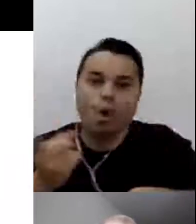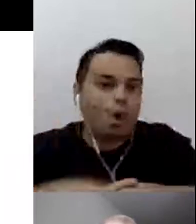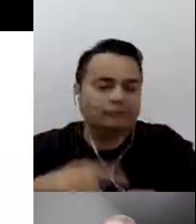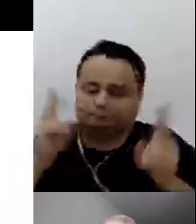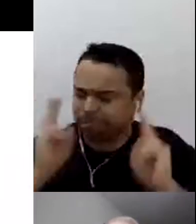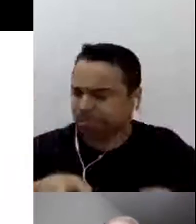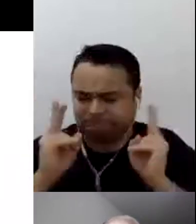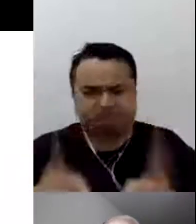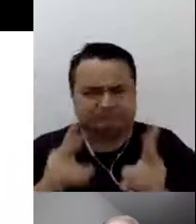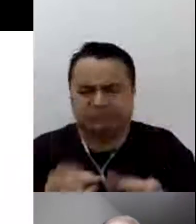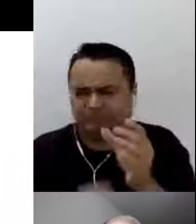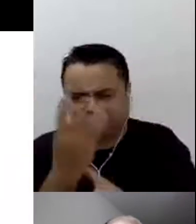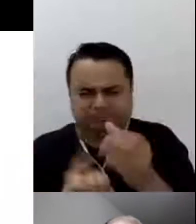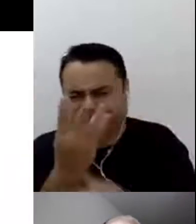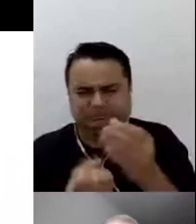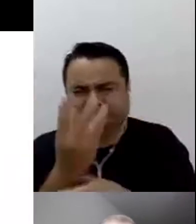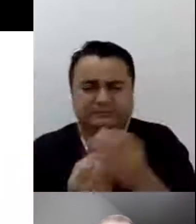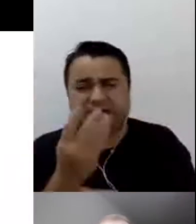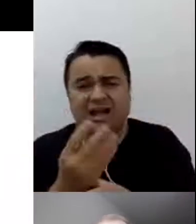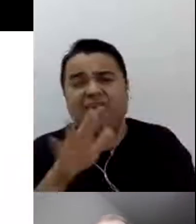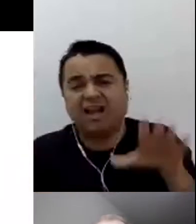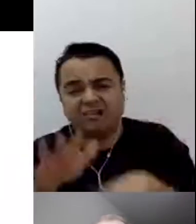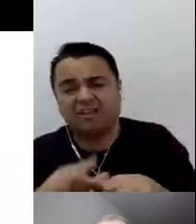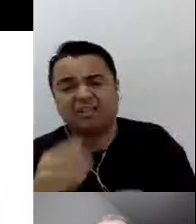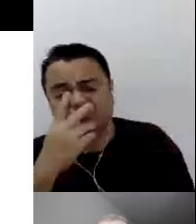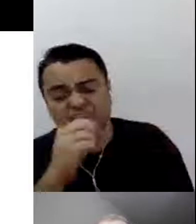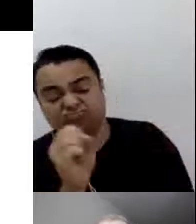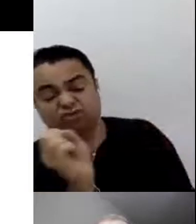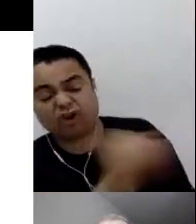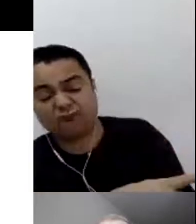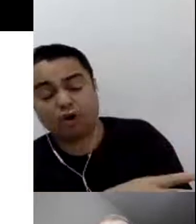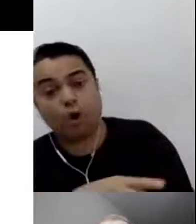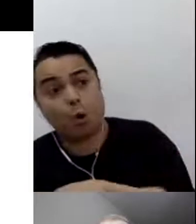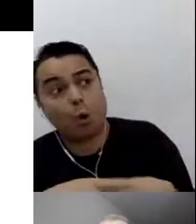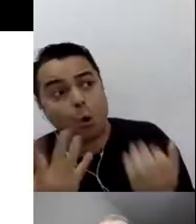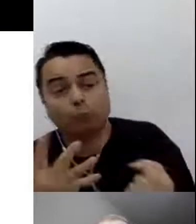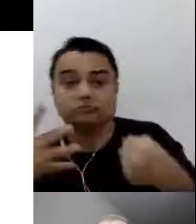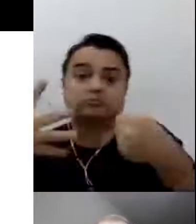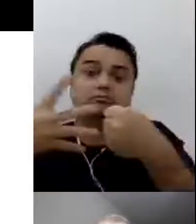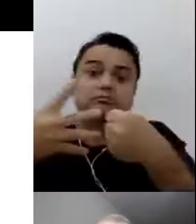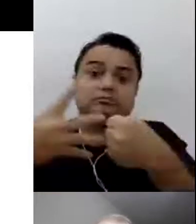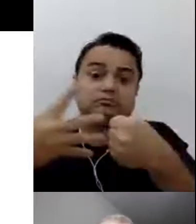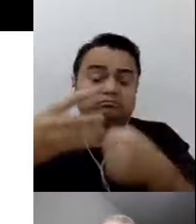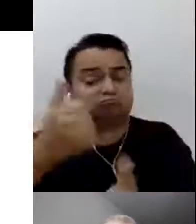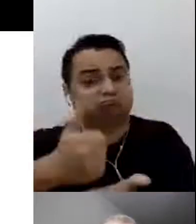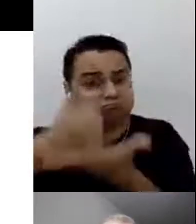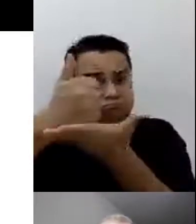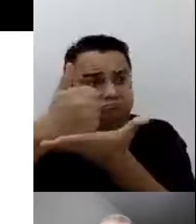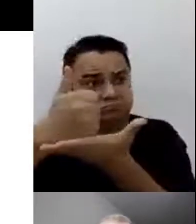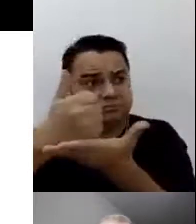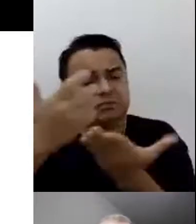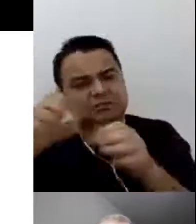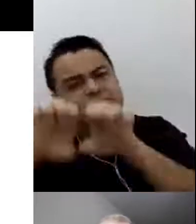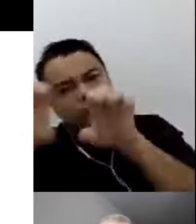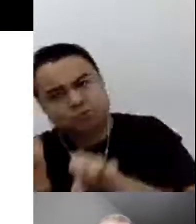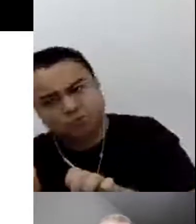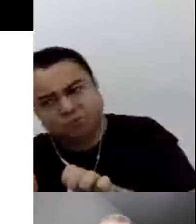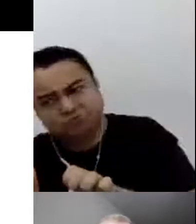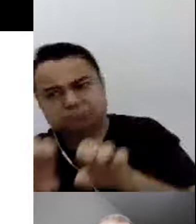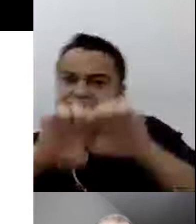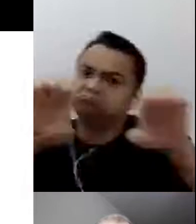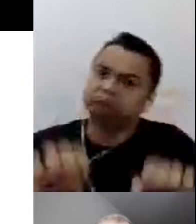não observados, eles podem ser descartados ou salvos em alguma base de dados, de forma estruturada, não estruturada, e